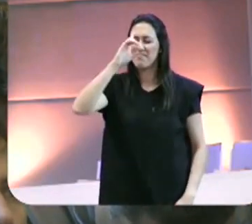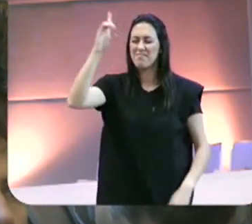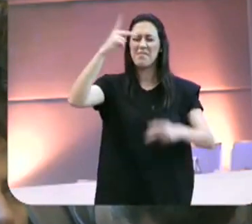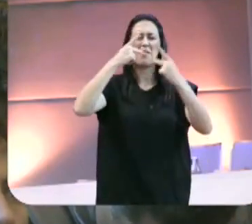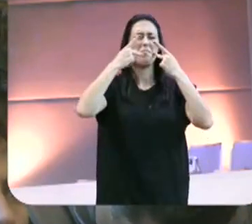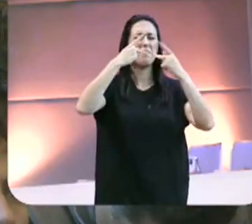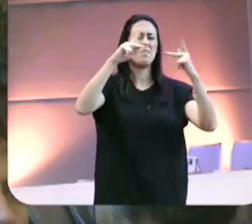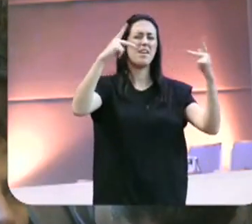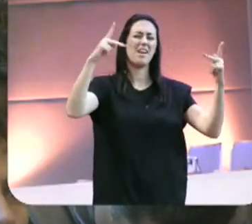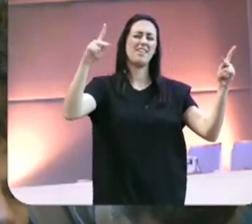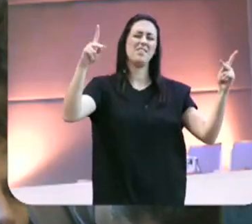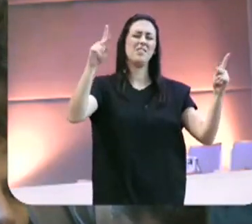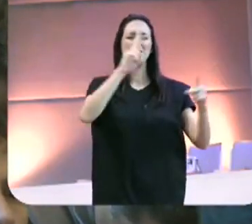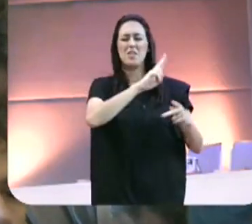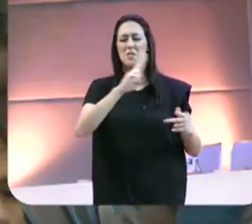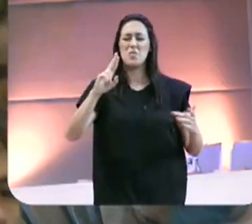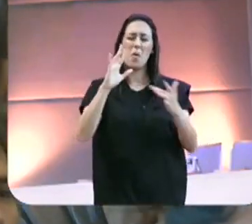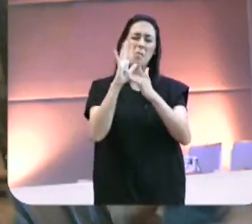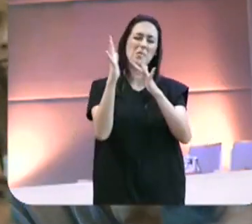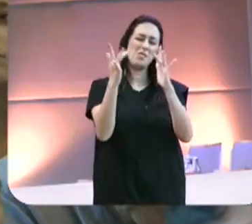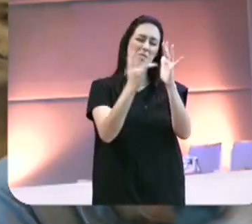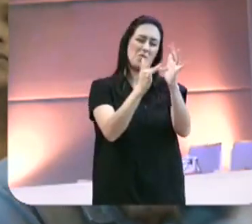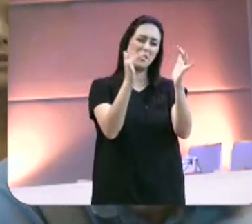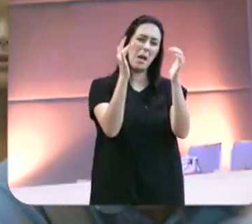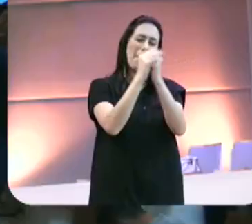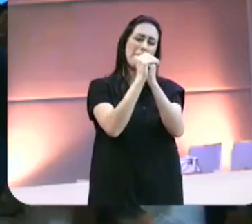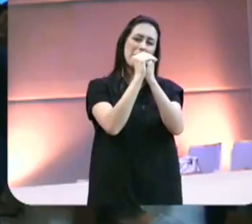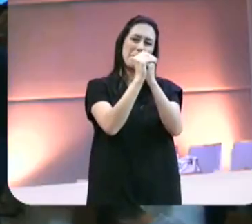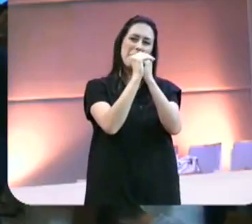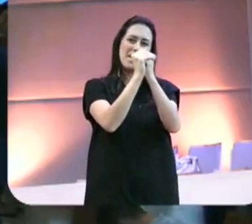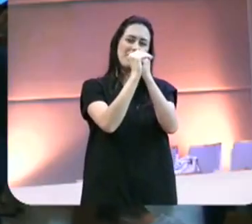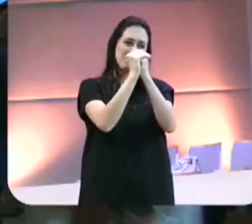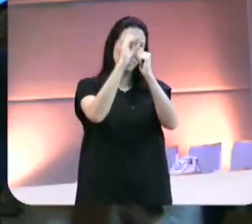pregadores da Sua palavra, em nome de Jesus. Amém, amém, que Deus te abençoe.